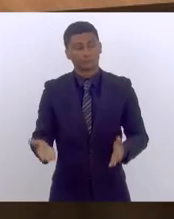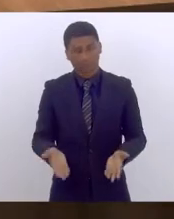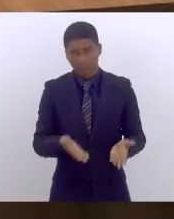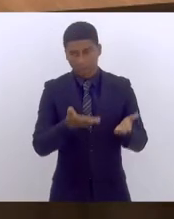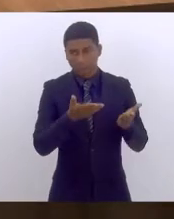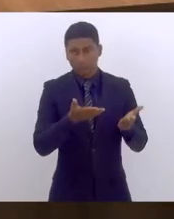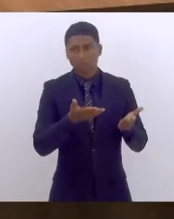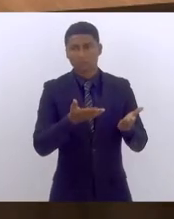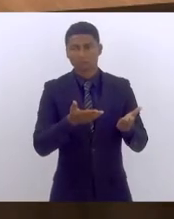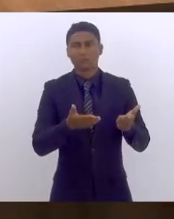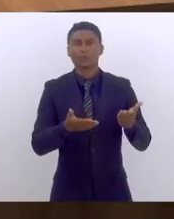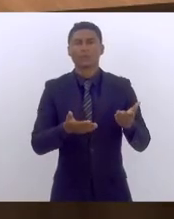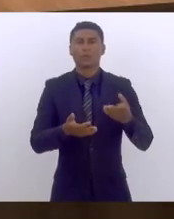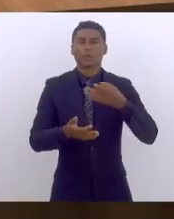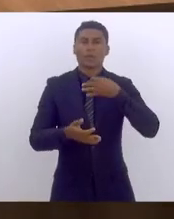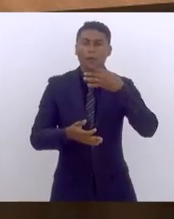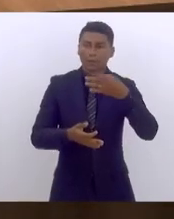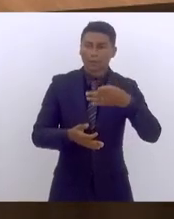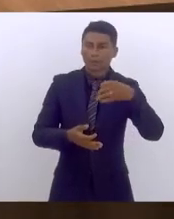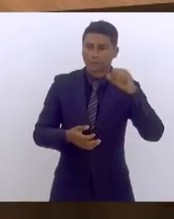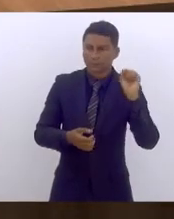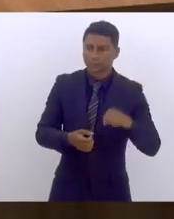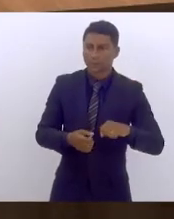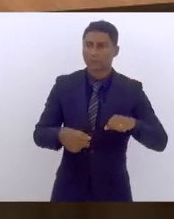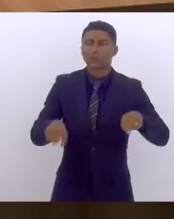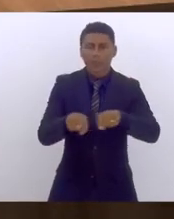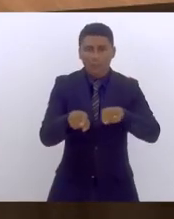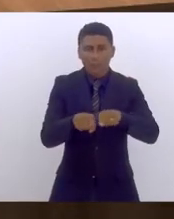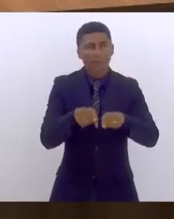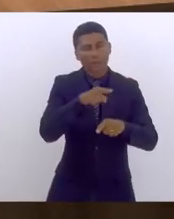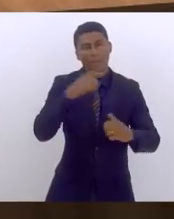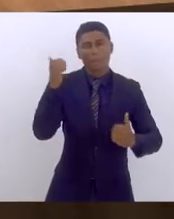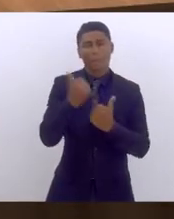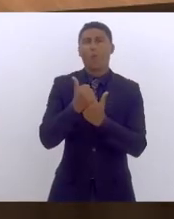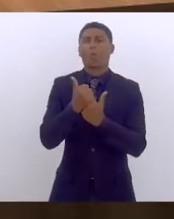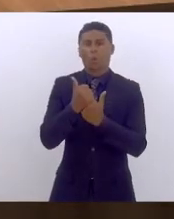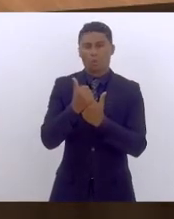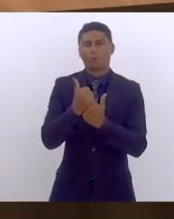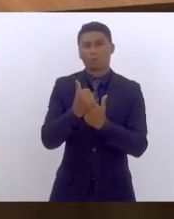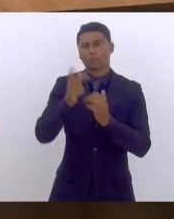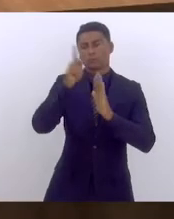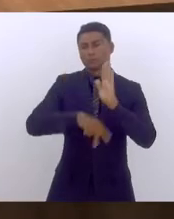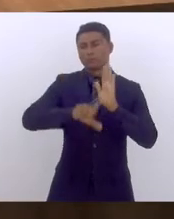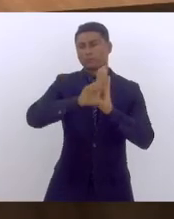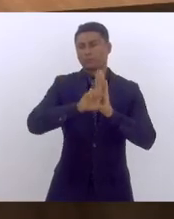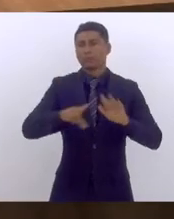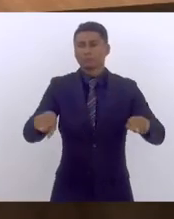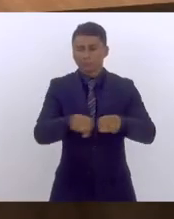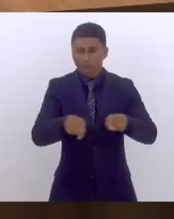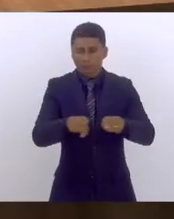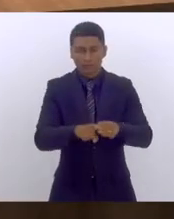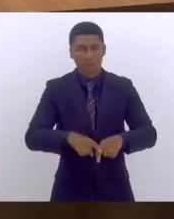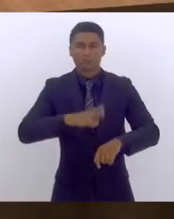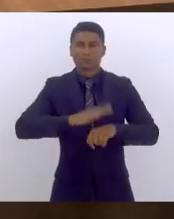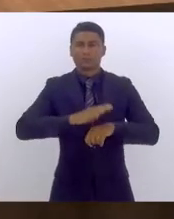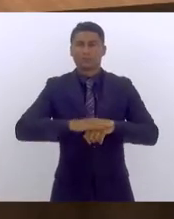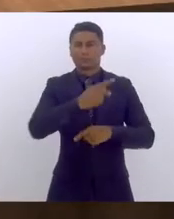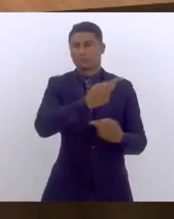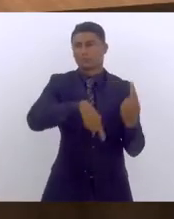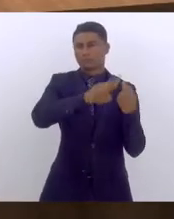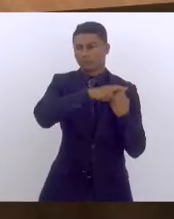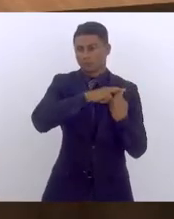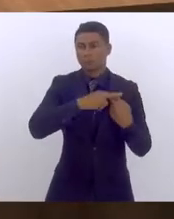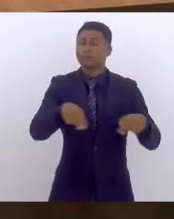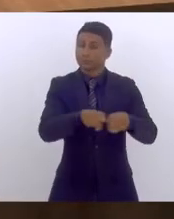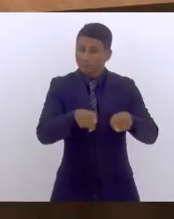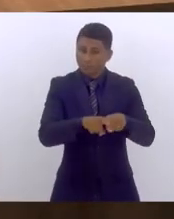meramente favorável, defendeu o projeto e foi um dos responsáveis, junto com o presidente Siciliano,